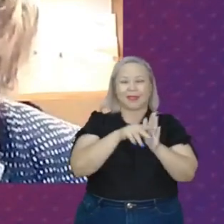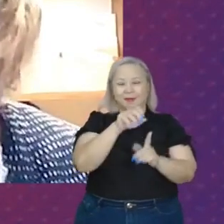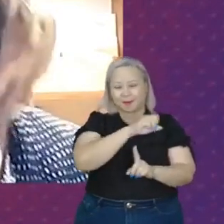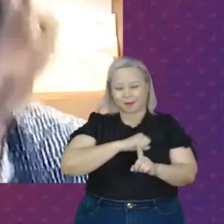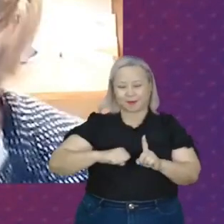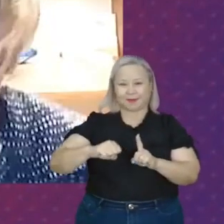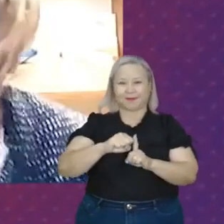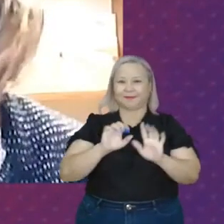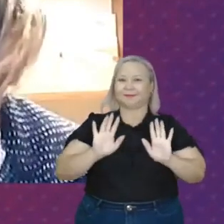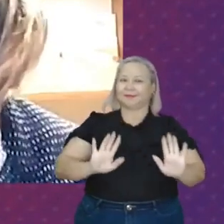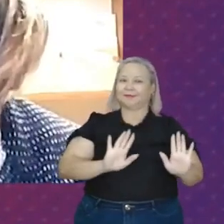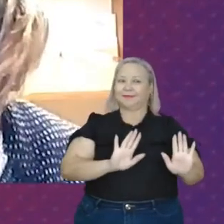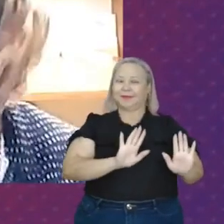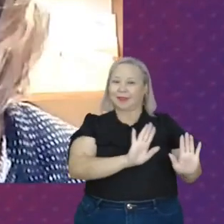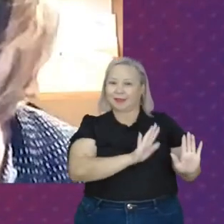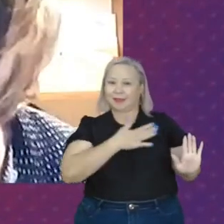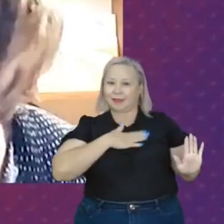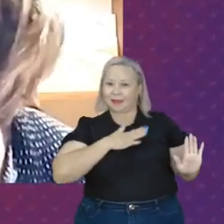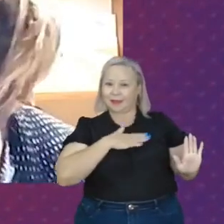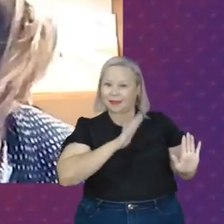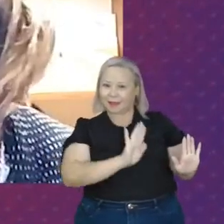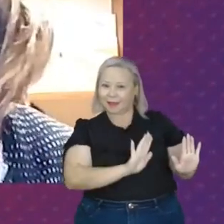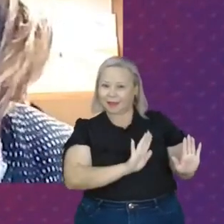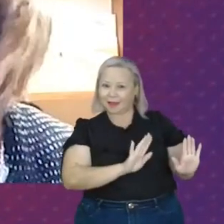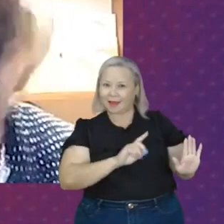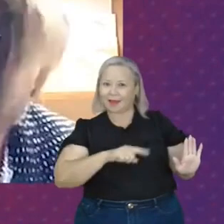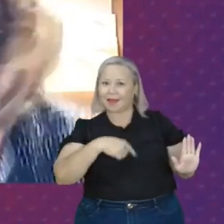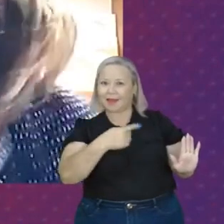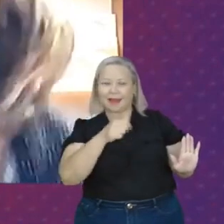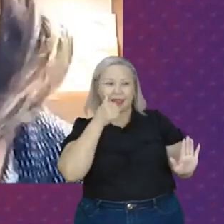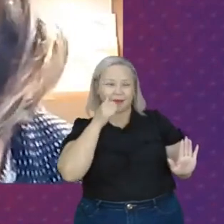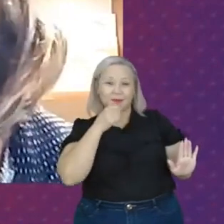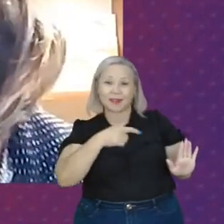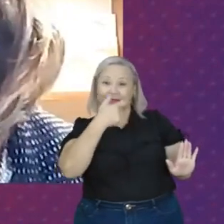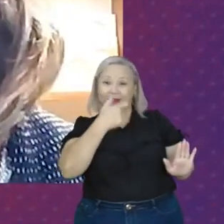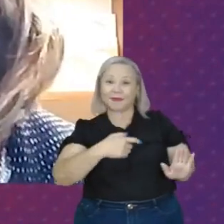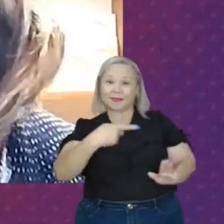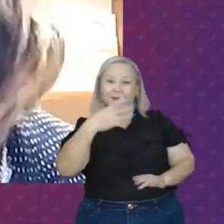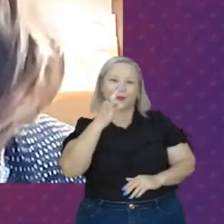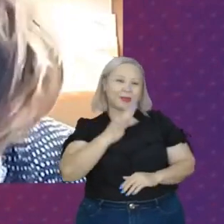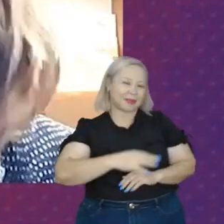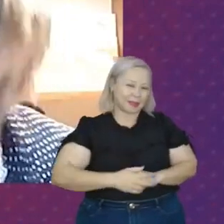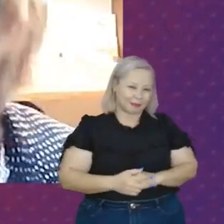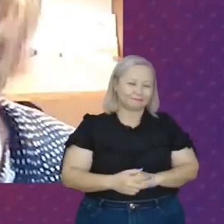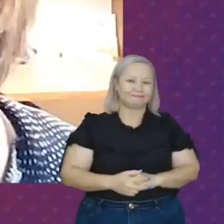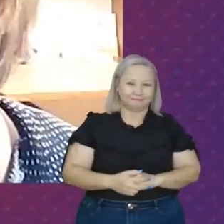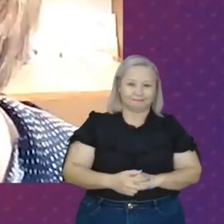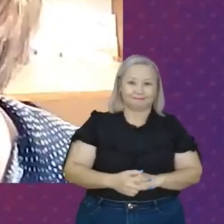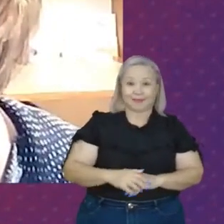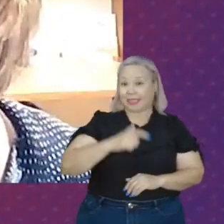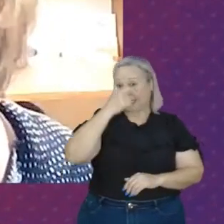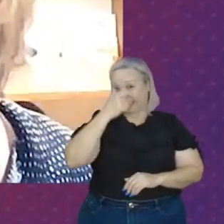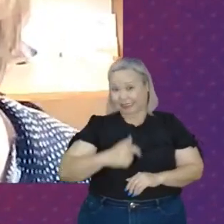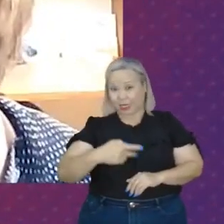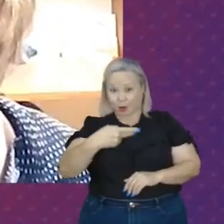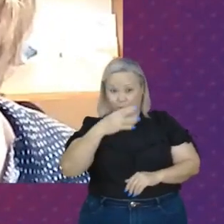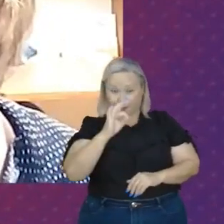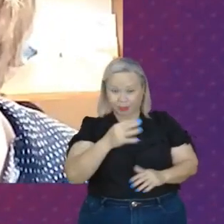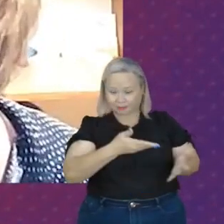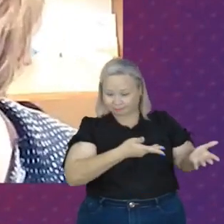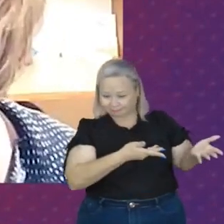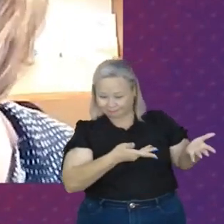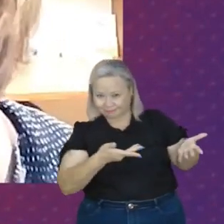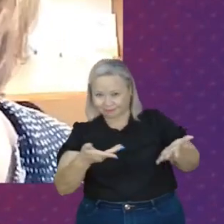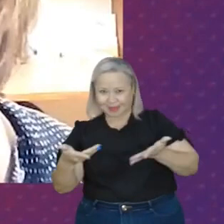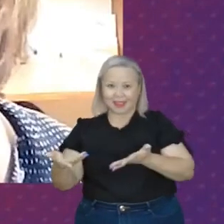sociedade. Pera lá, moço. Para além de mulher, também sou petista. E sendo petista,